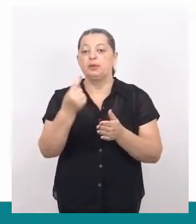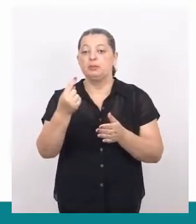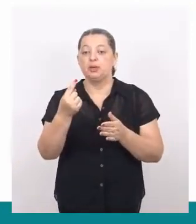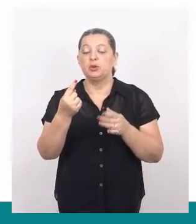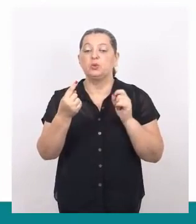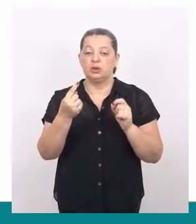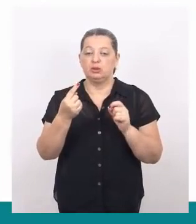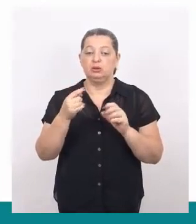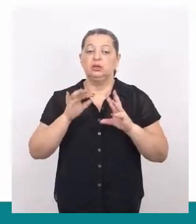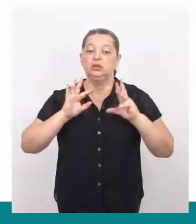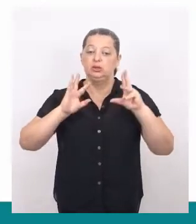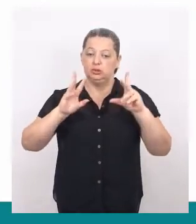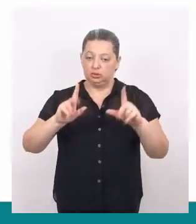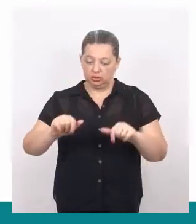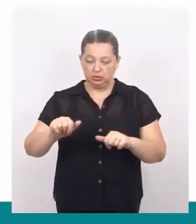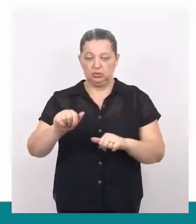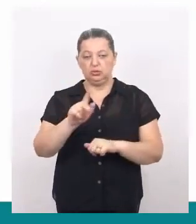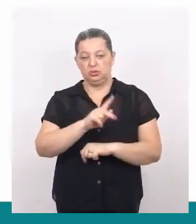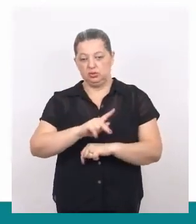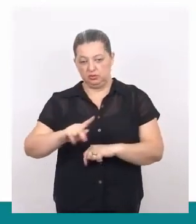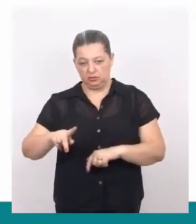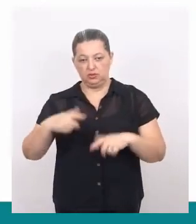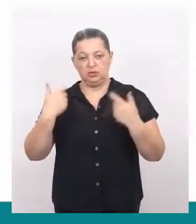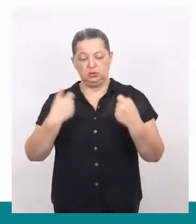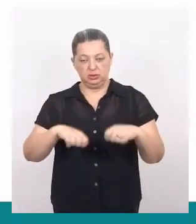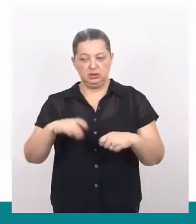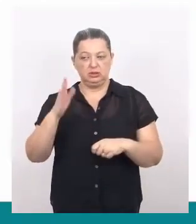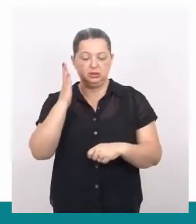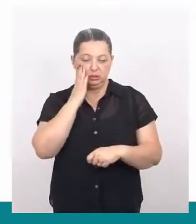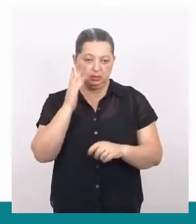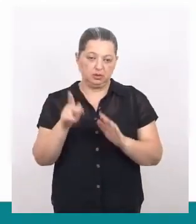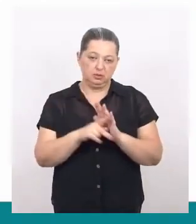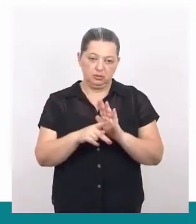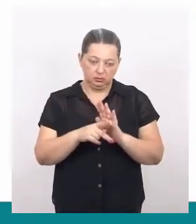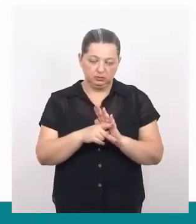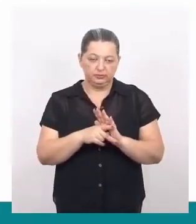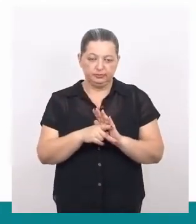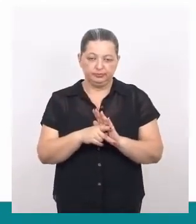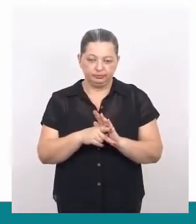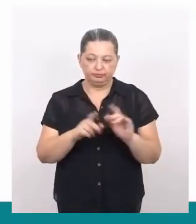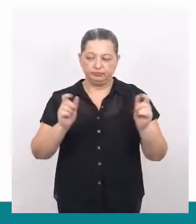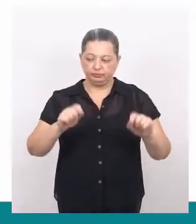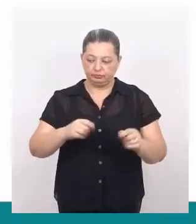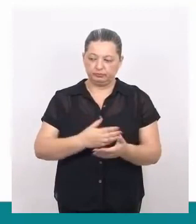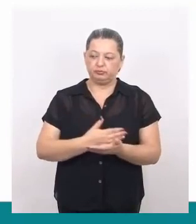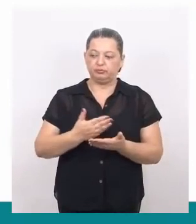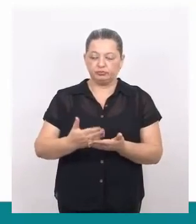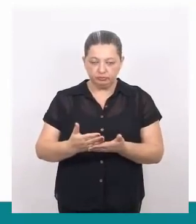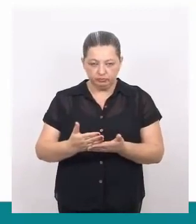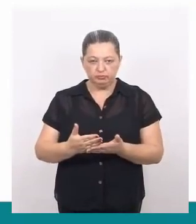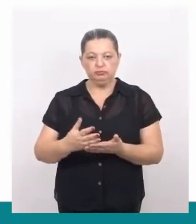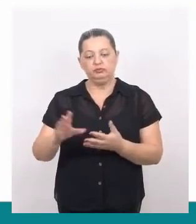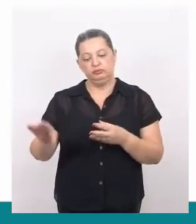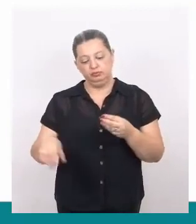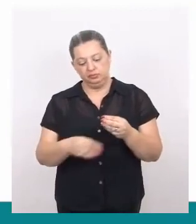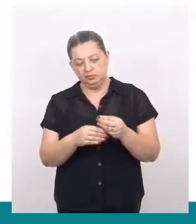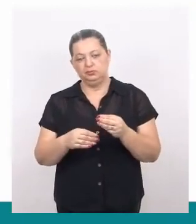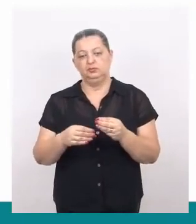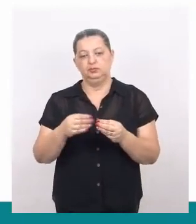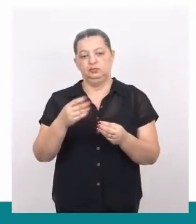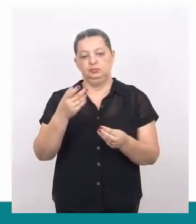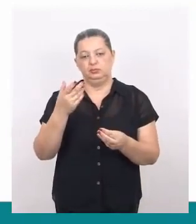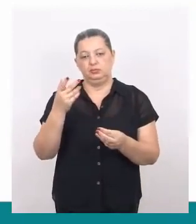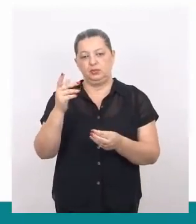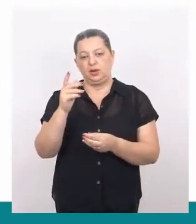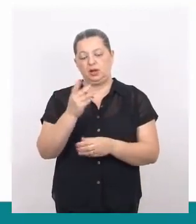todos os docentes da sua unidade precisam constituir, para só então a gente poder começar a ampliar e dar carga suplementar para os docentes,